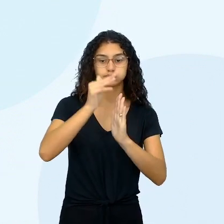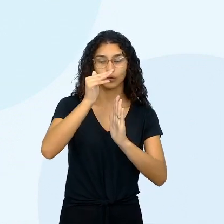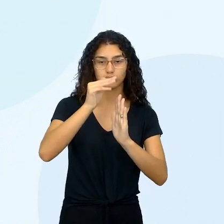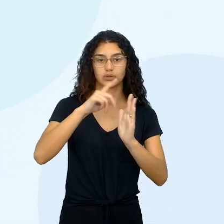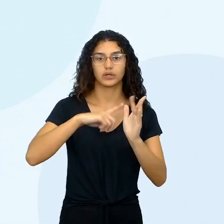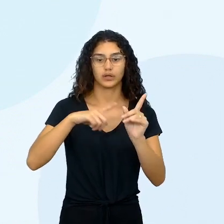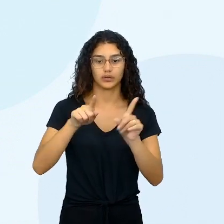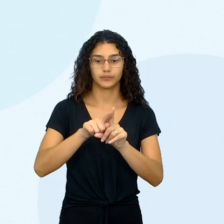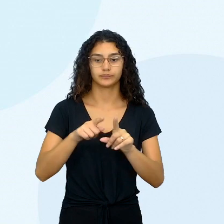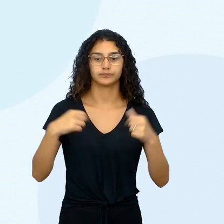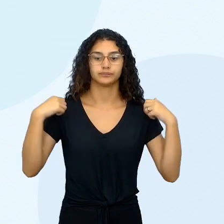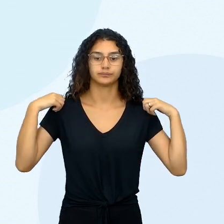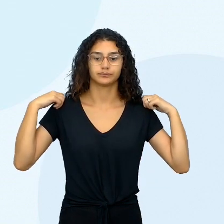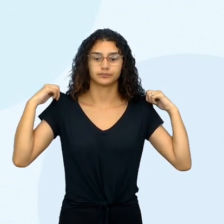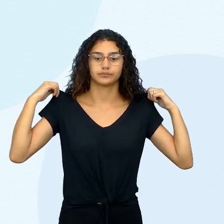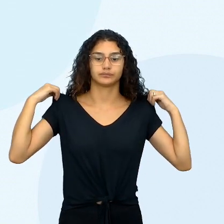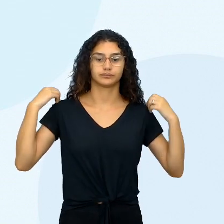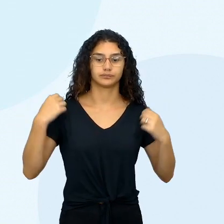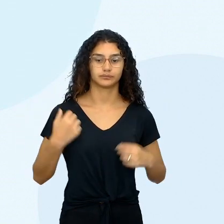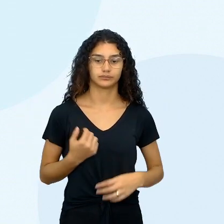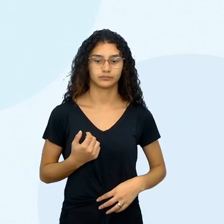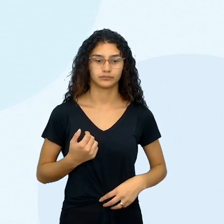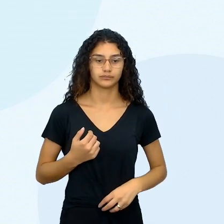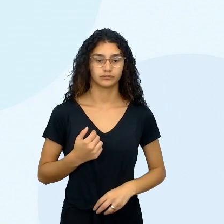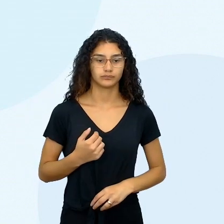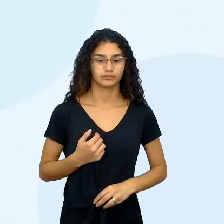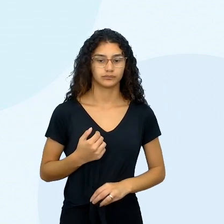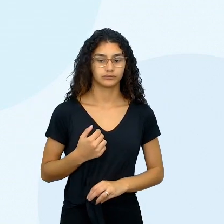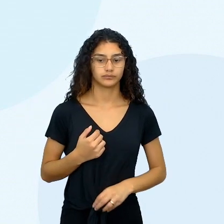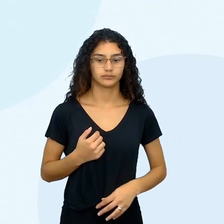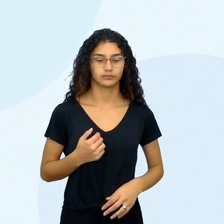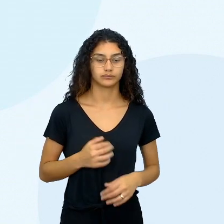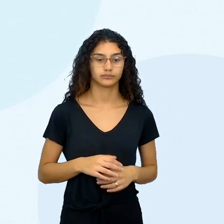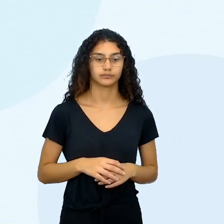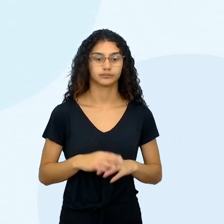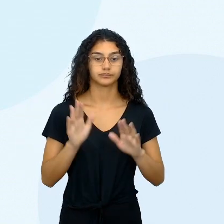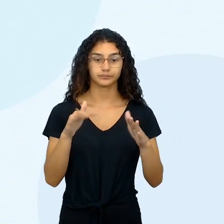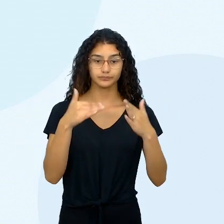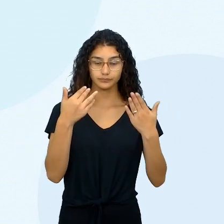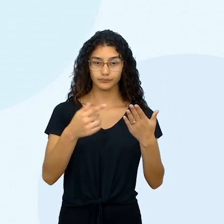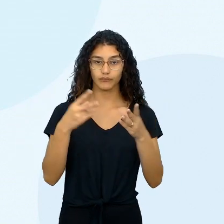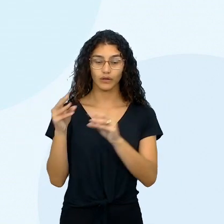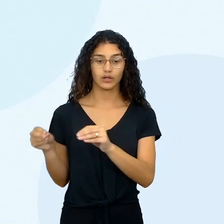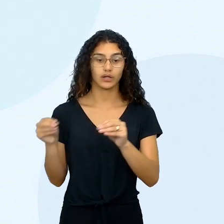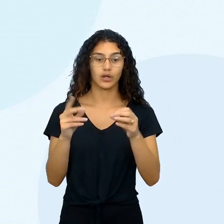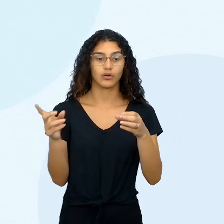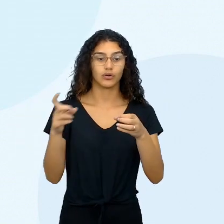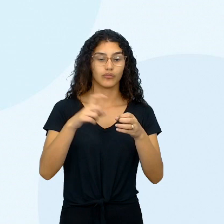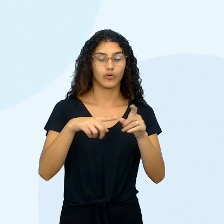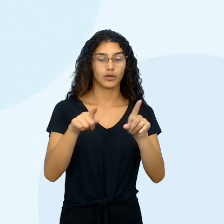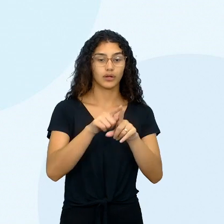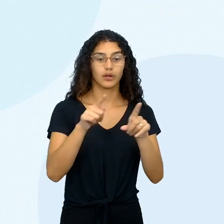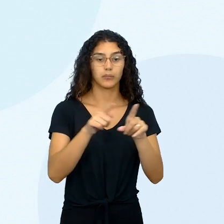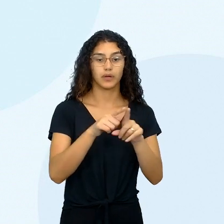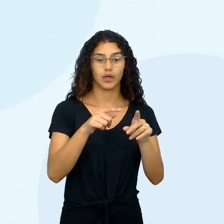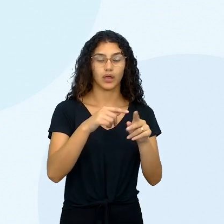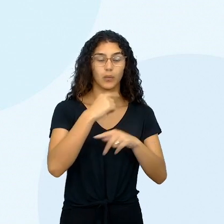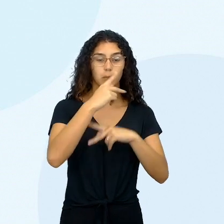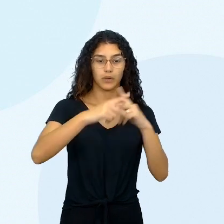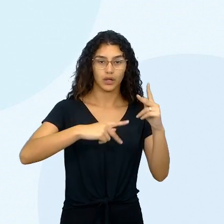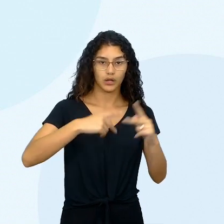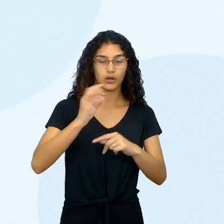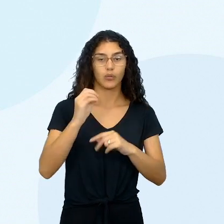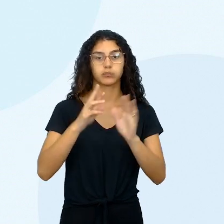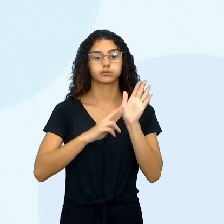atmosfera. O próximo, por favor. E aí, gente, aí trazendo de volta a Terra, né, eu não vou entrar